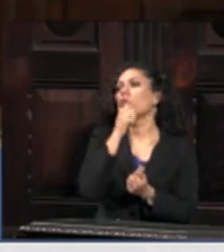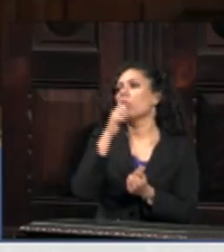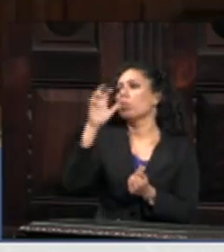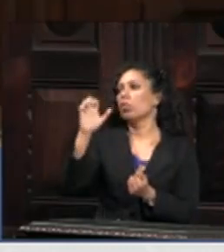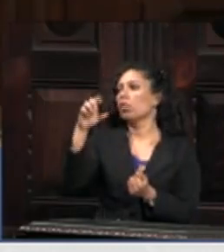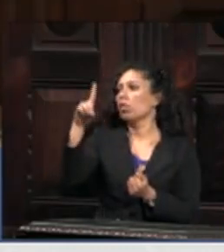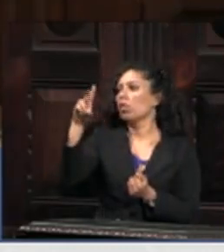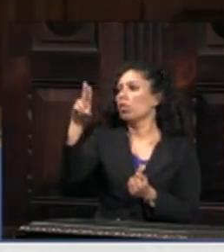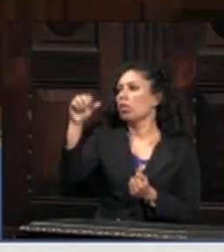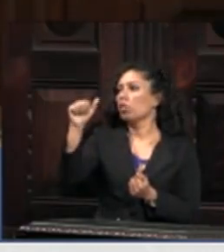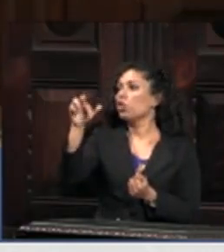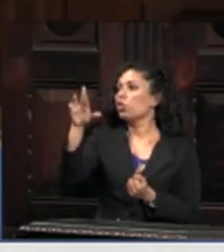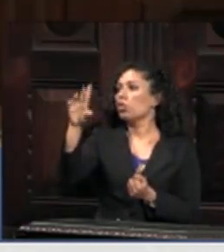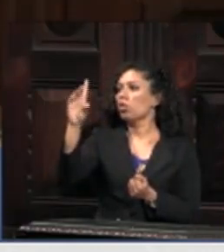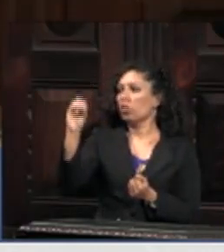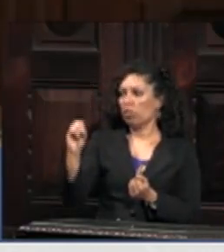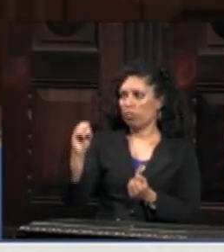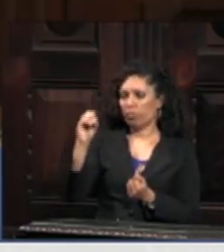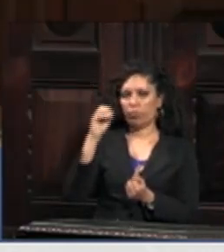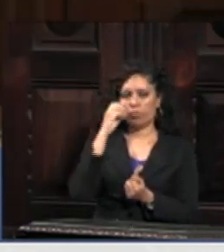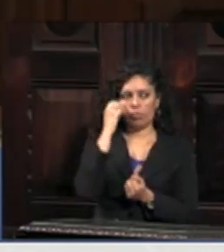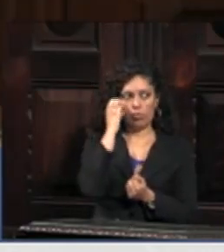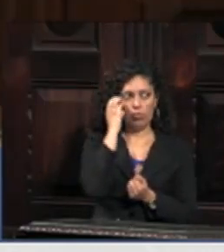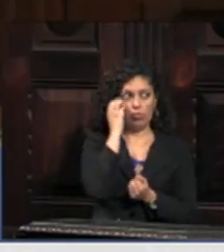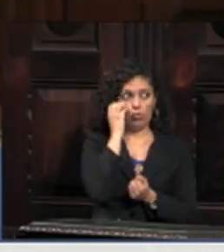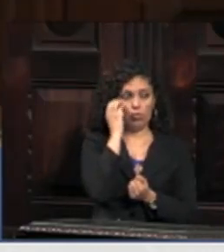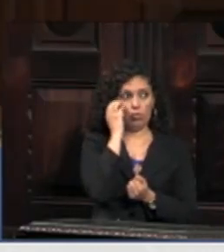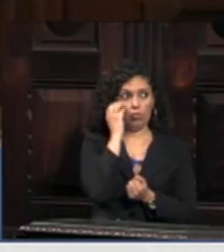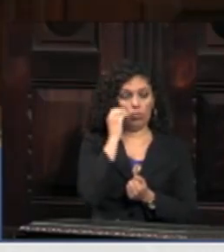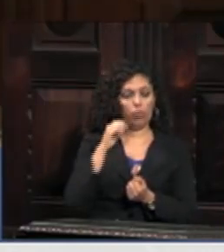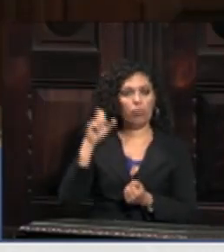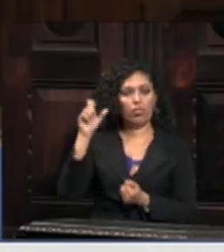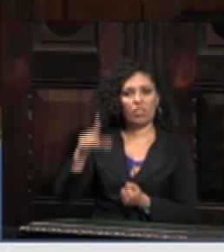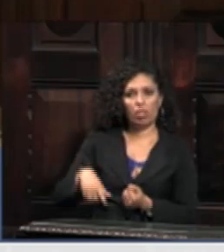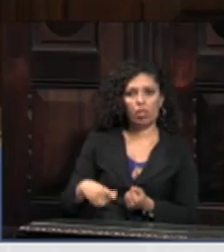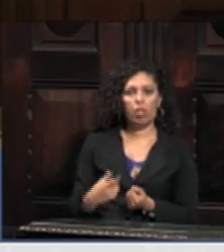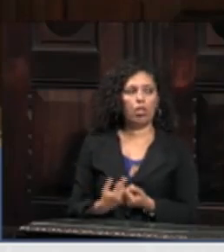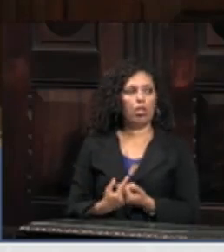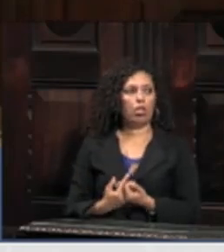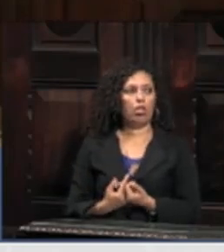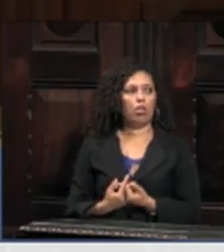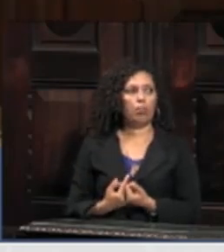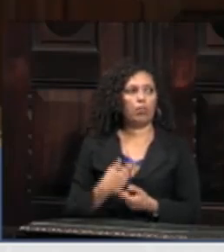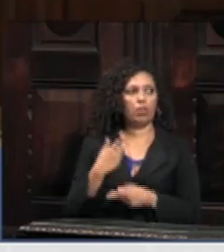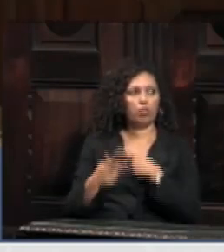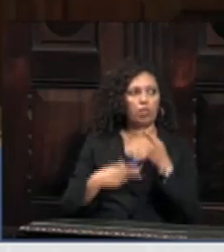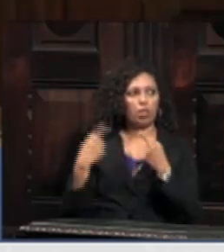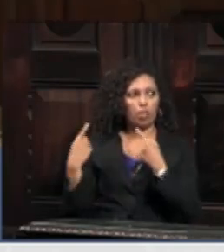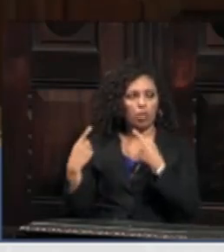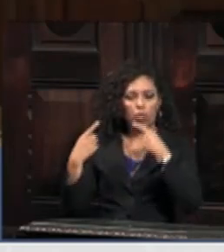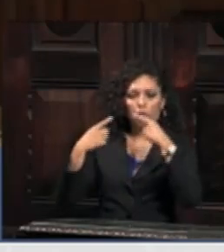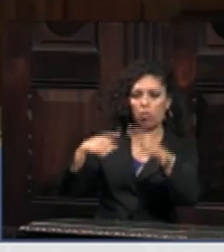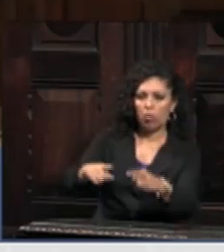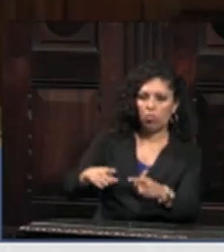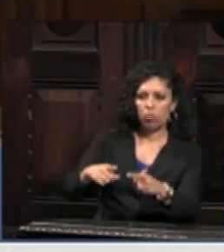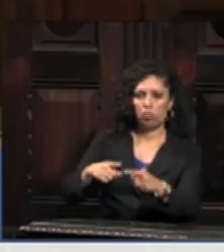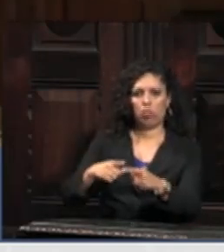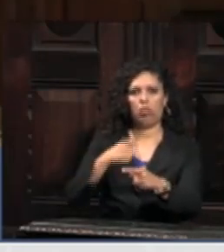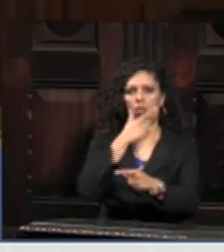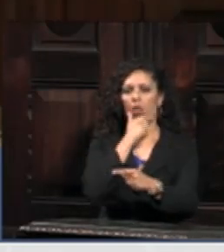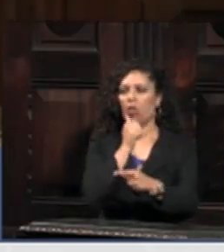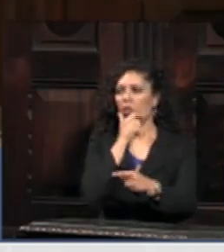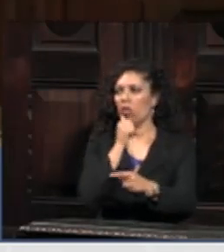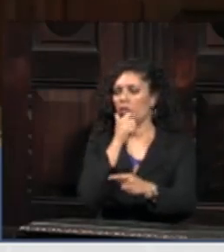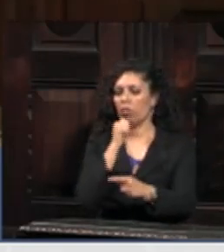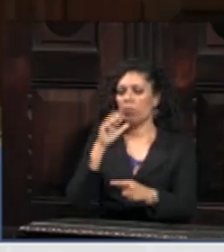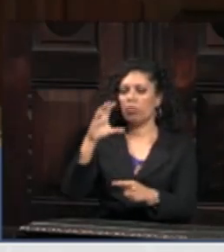grande autocrítica que Eduardo Paes faz aos governos que o antecederam, Cabral e Pezão.